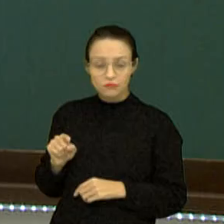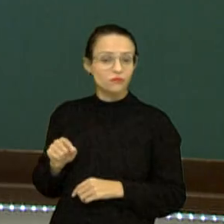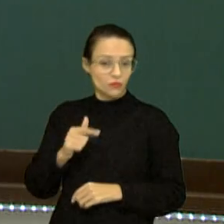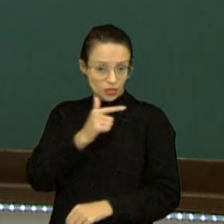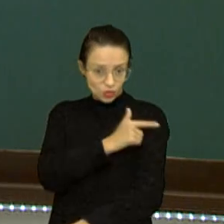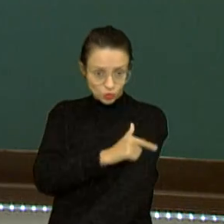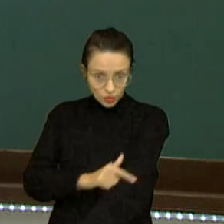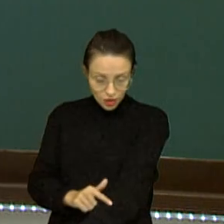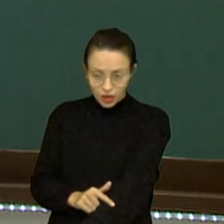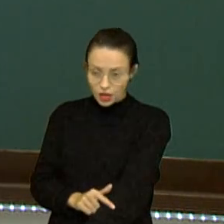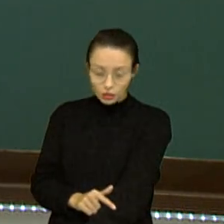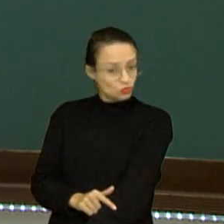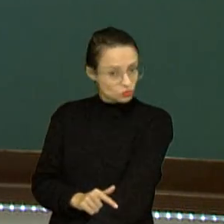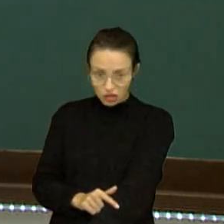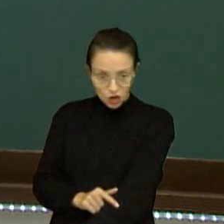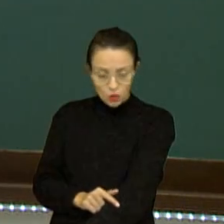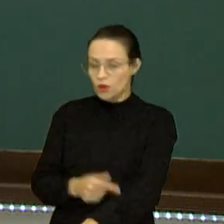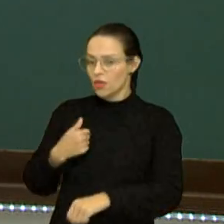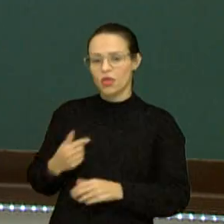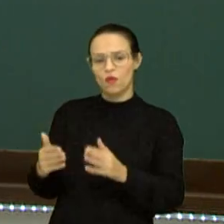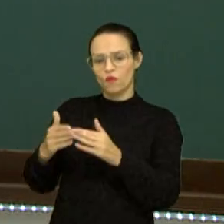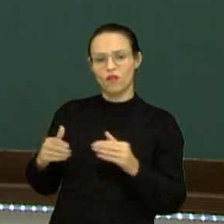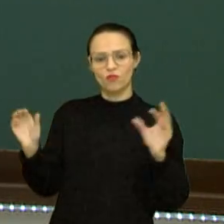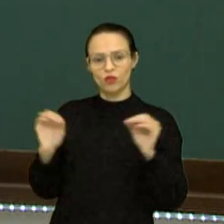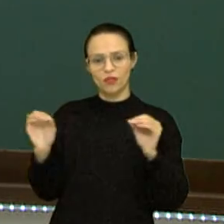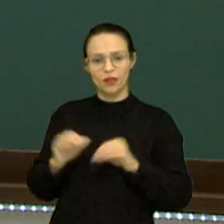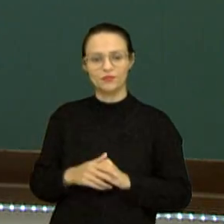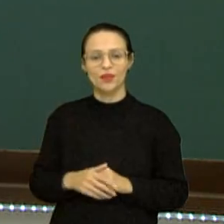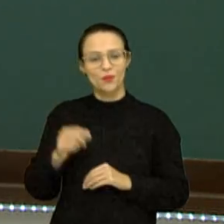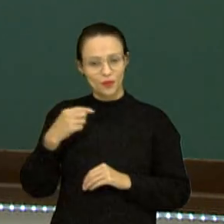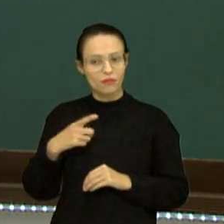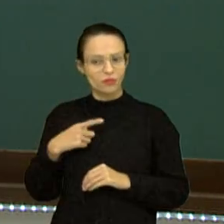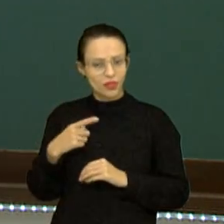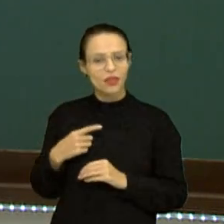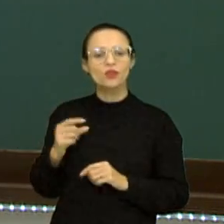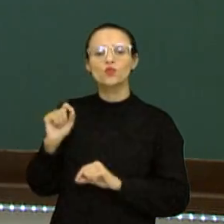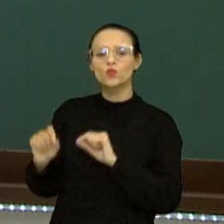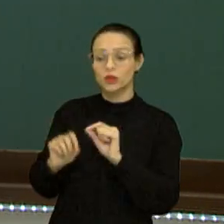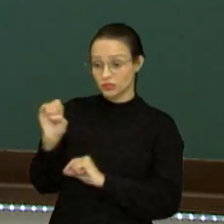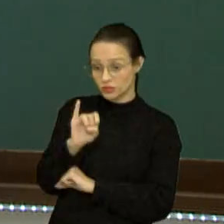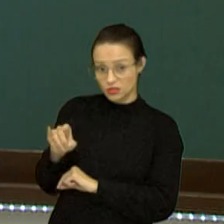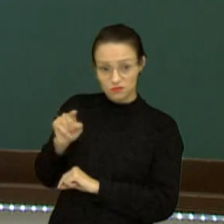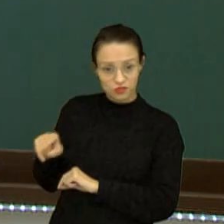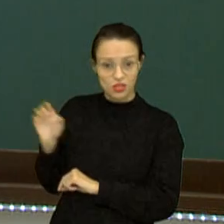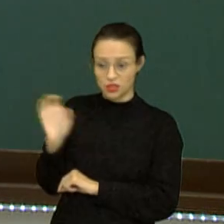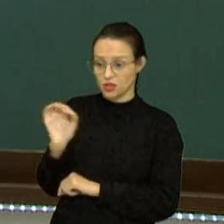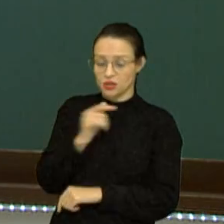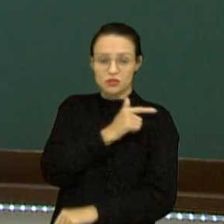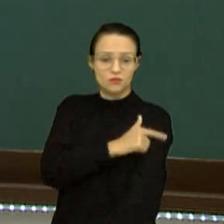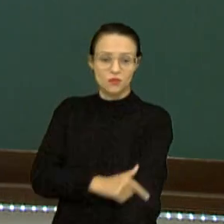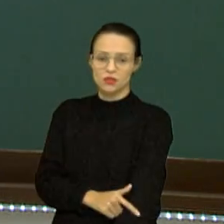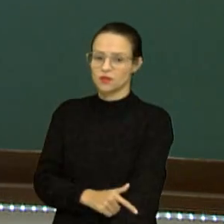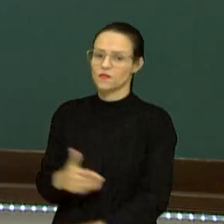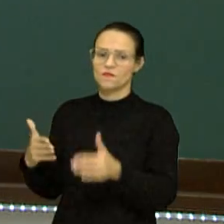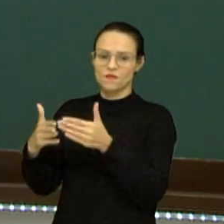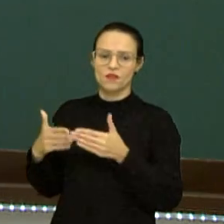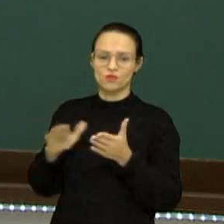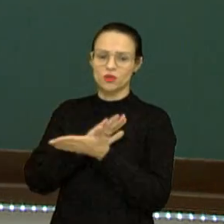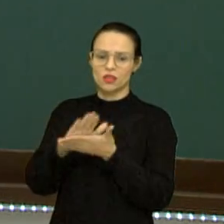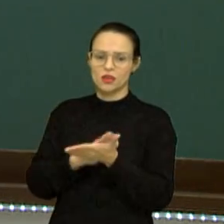farei o favor. Nós temos aqui uma condição imposta na oração em destaque. Se a pessoa não for educada, não terá o